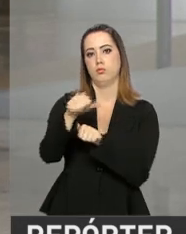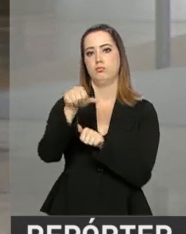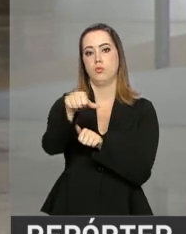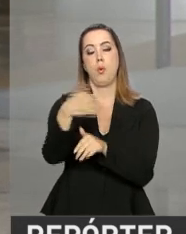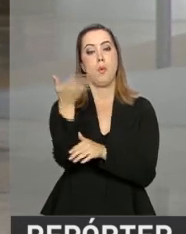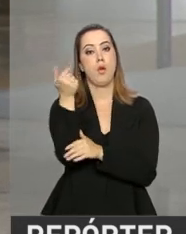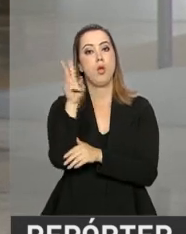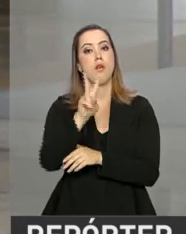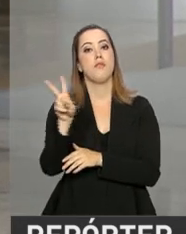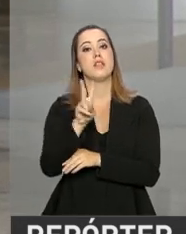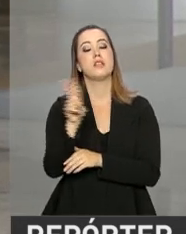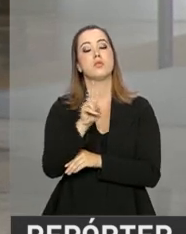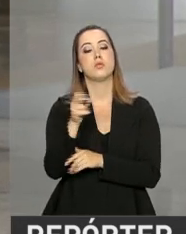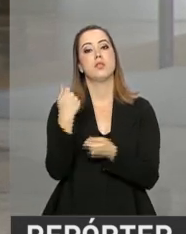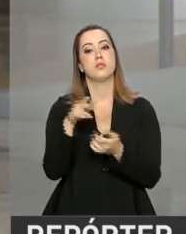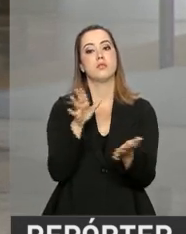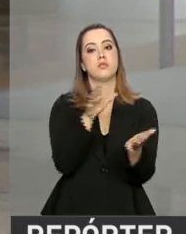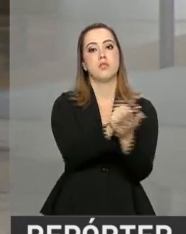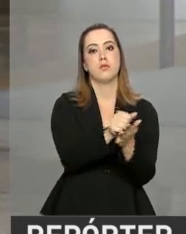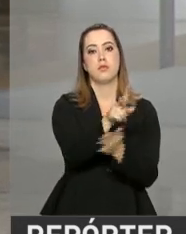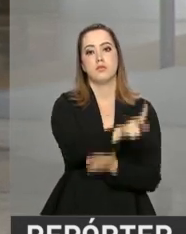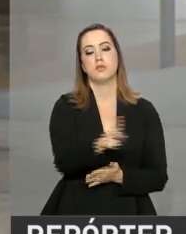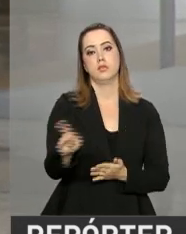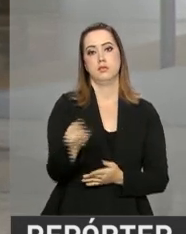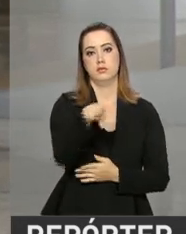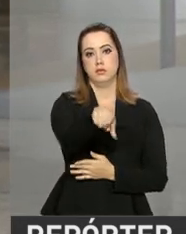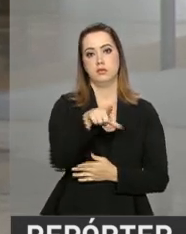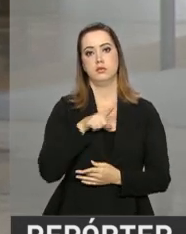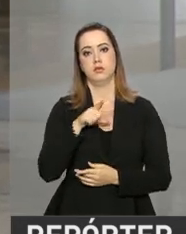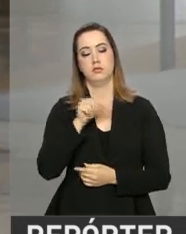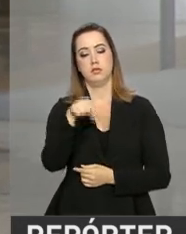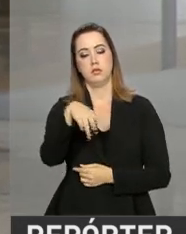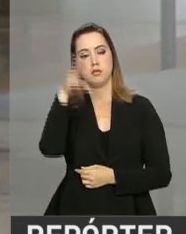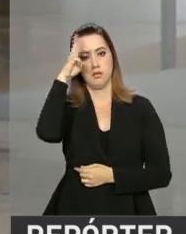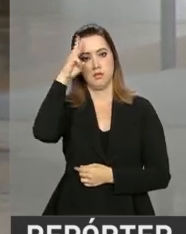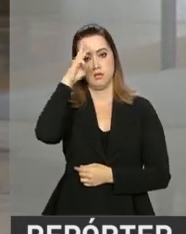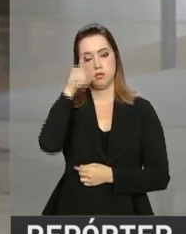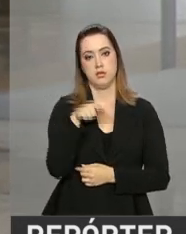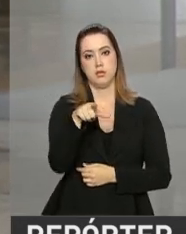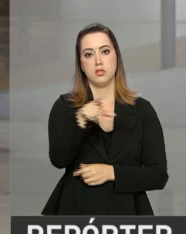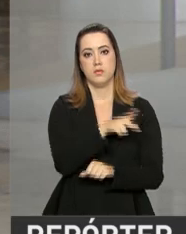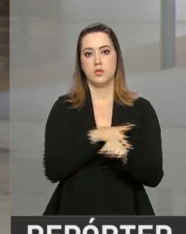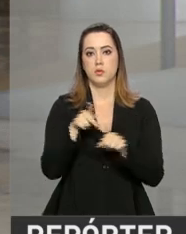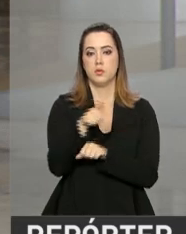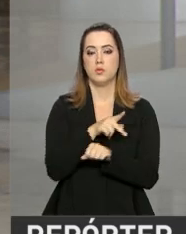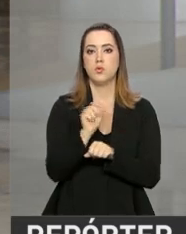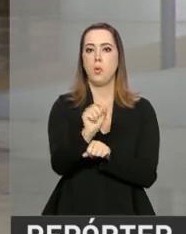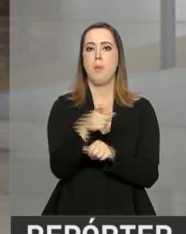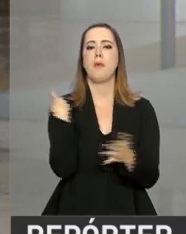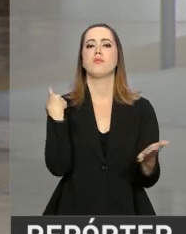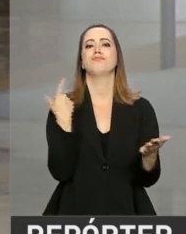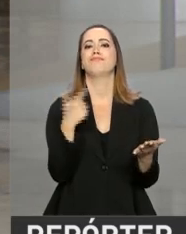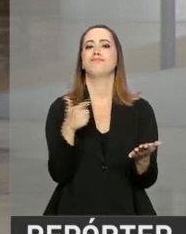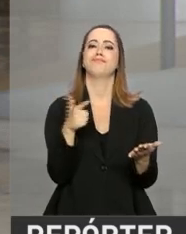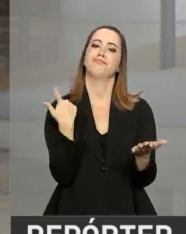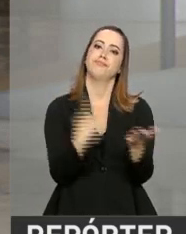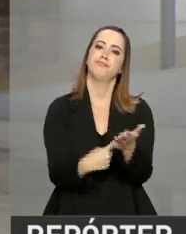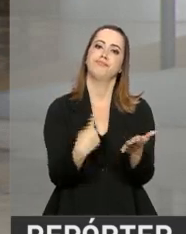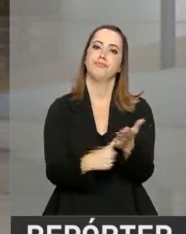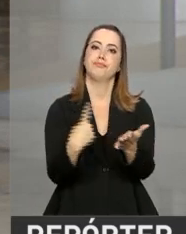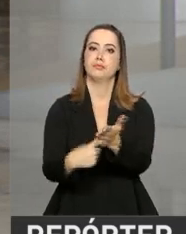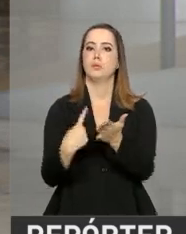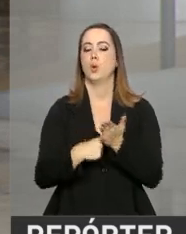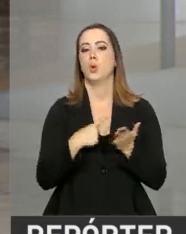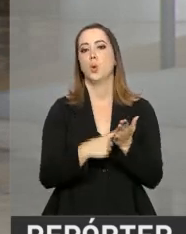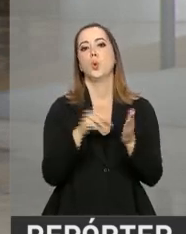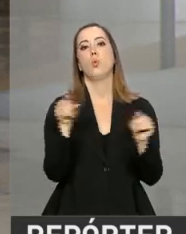bloco. Mas, segundo nota divulgada pelo Itamaraty na noite dessa terça-feira, o país não cumpriu com acordos firmados no